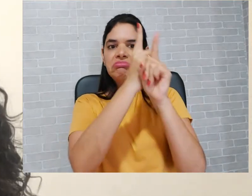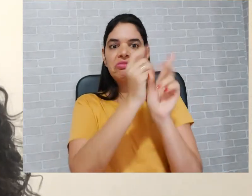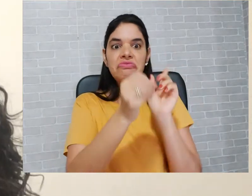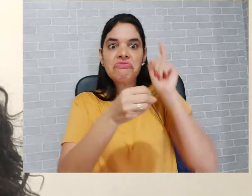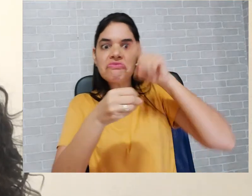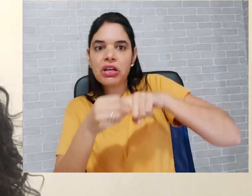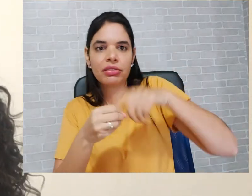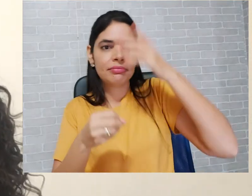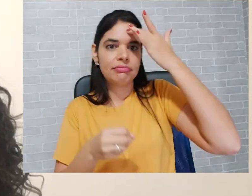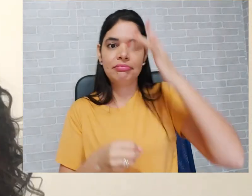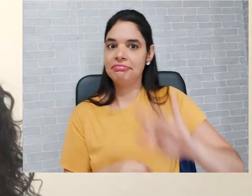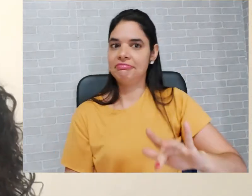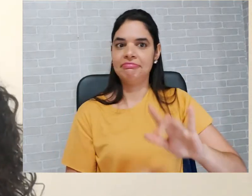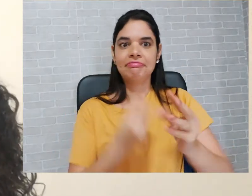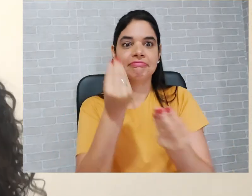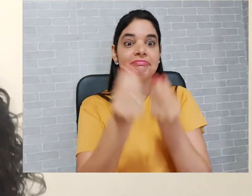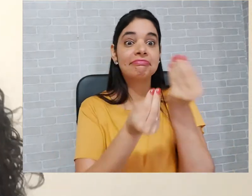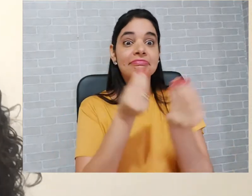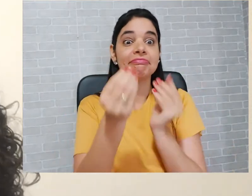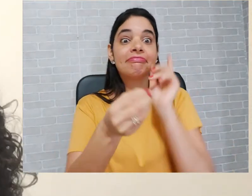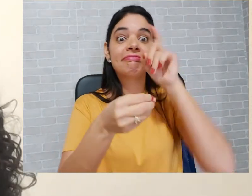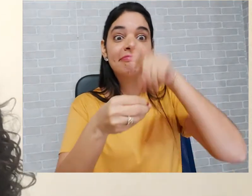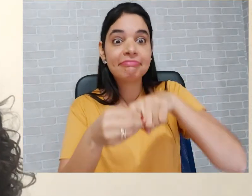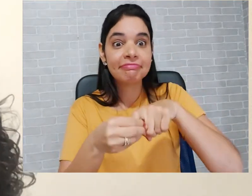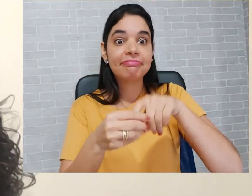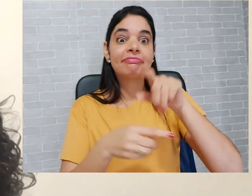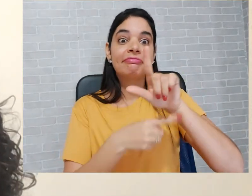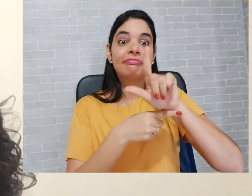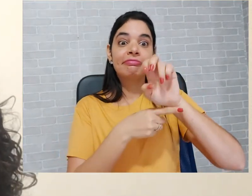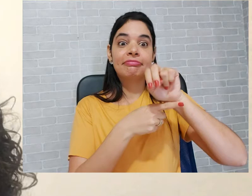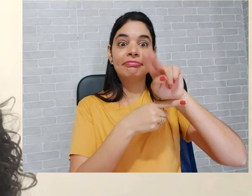mais saída. Segundo a lenda,